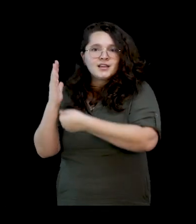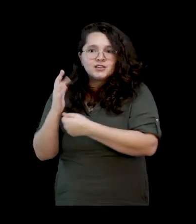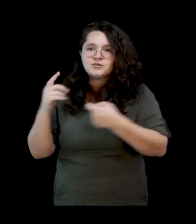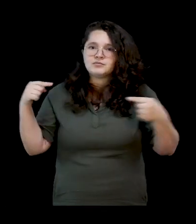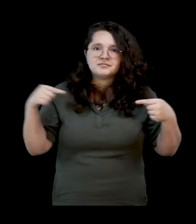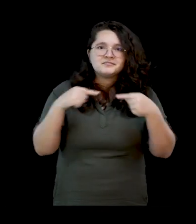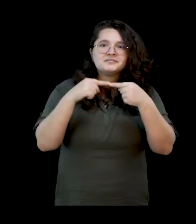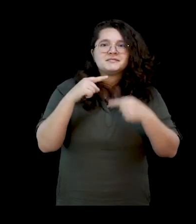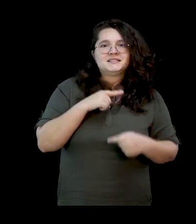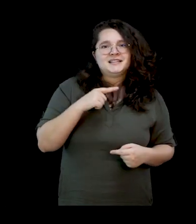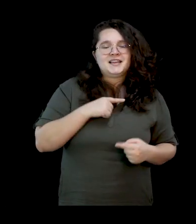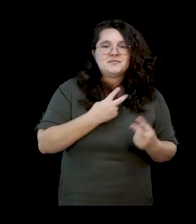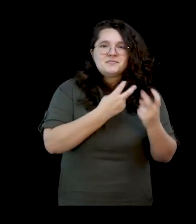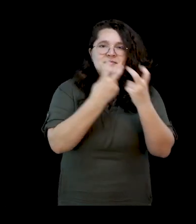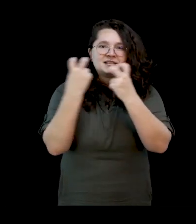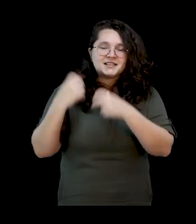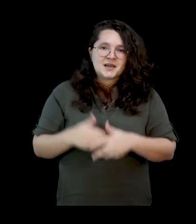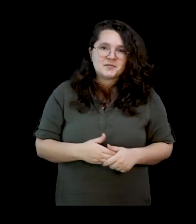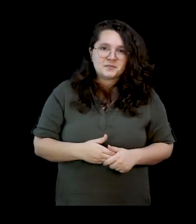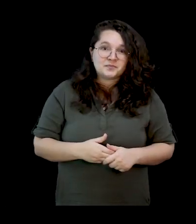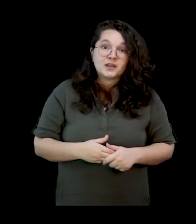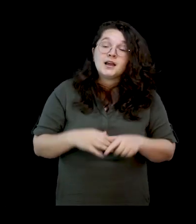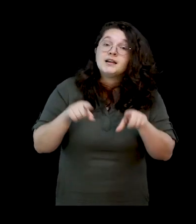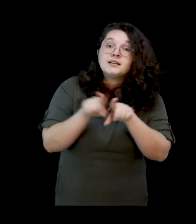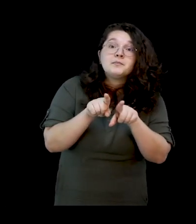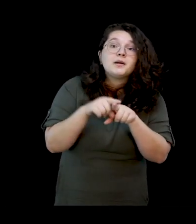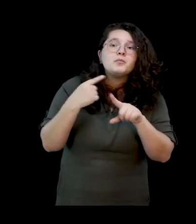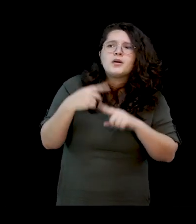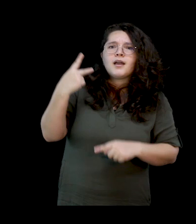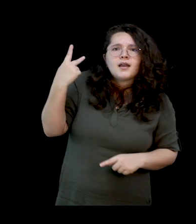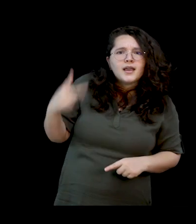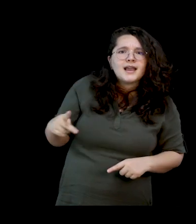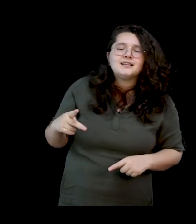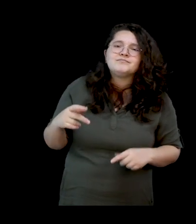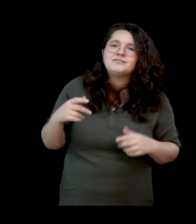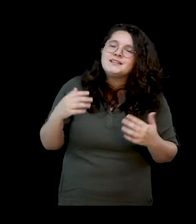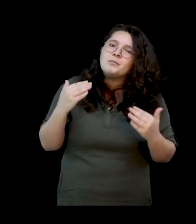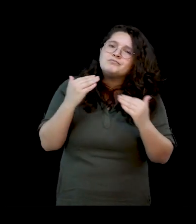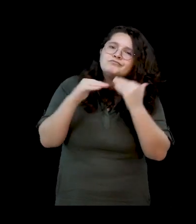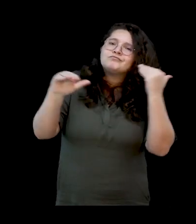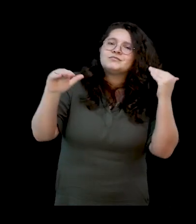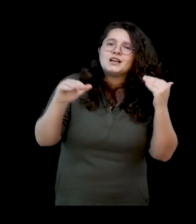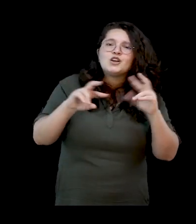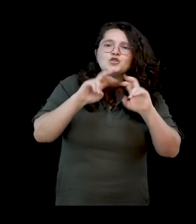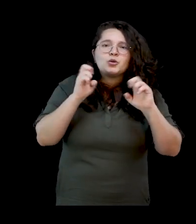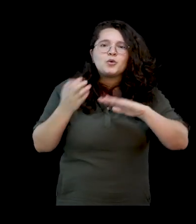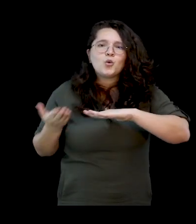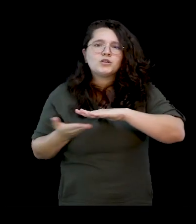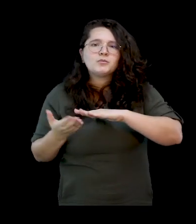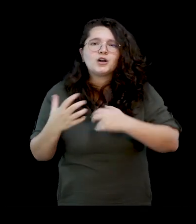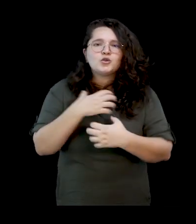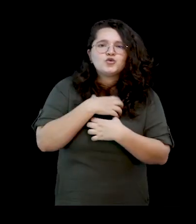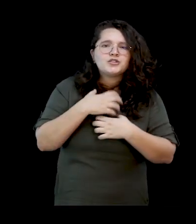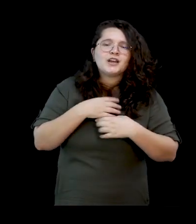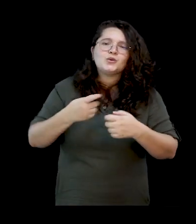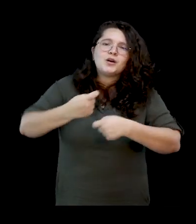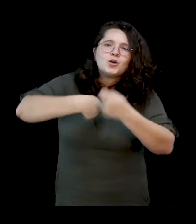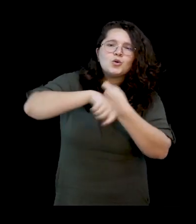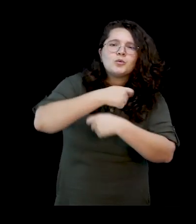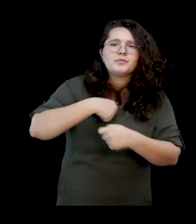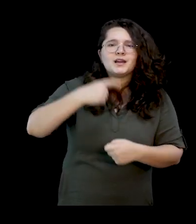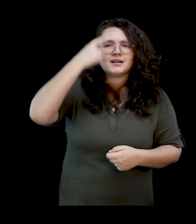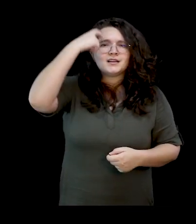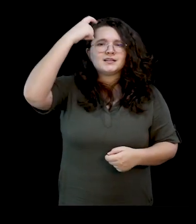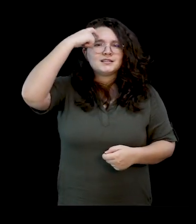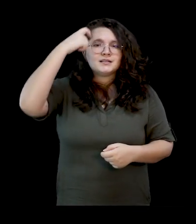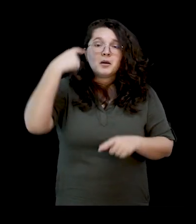ter desenvolvido porque ele não foi contemporâneo da indústria cultural, da ideia de economia criativa, de termos